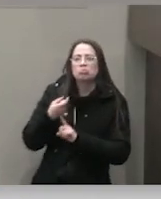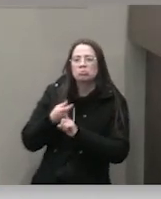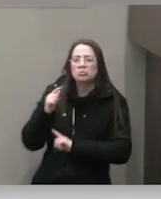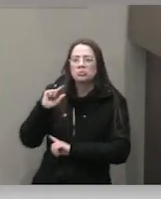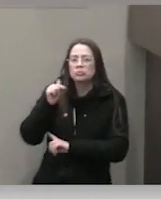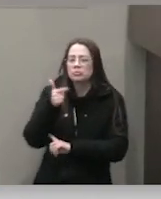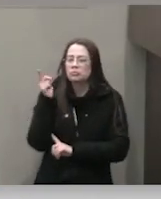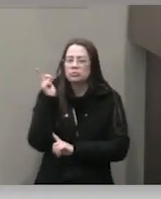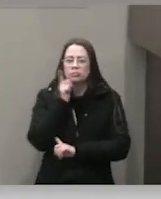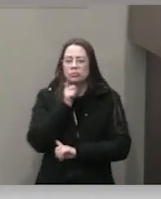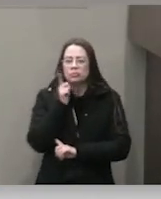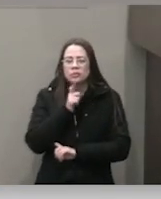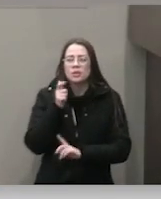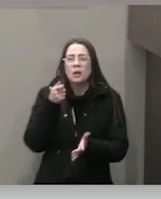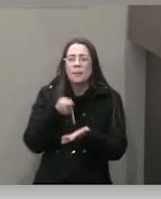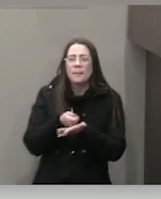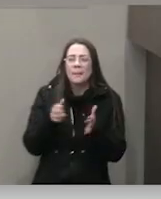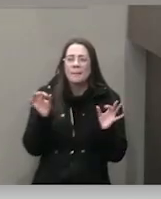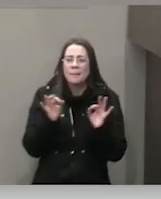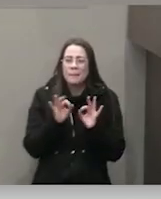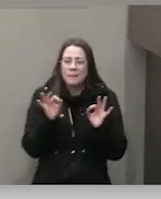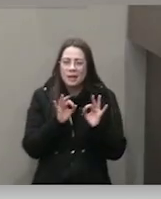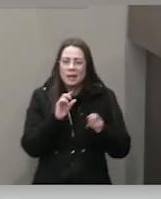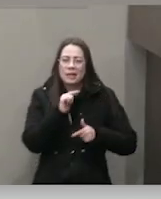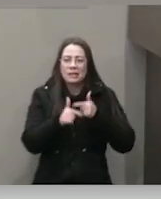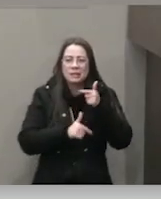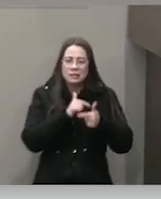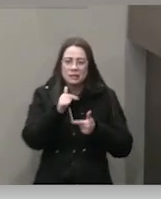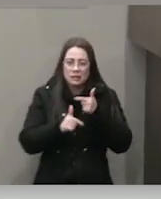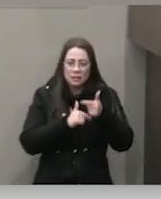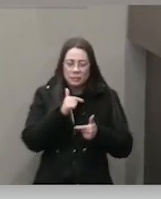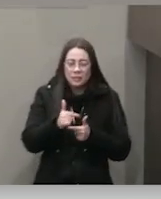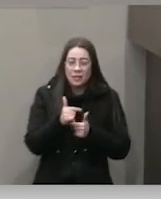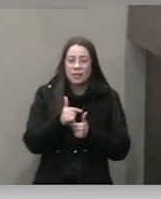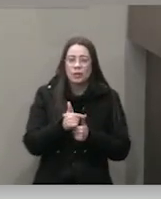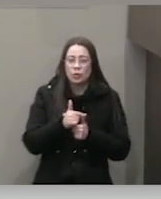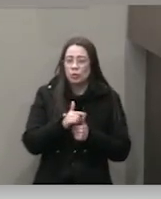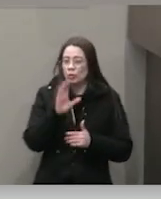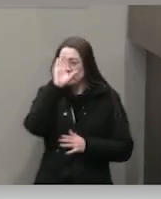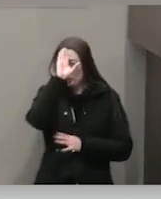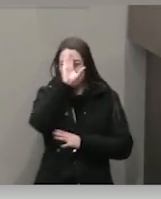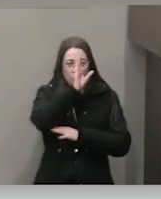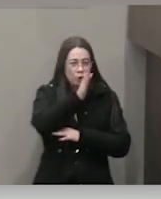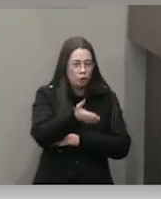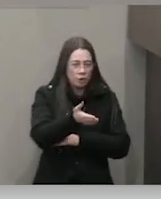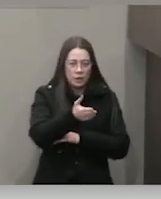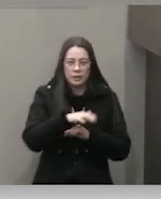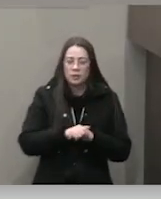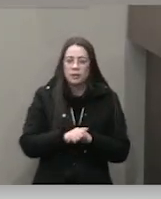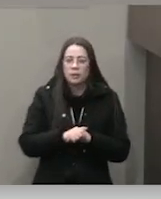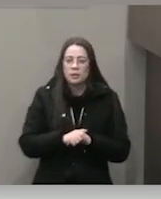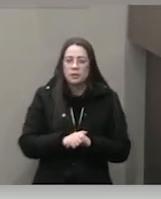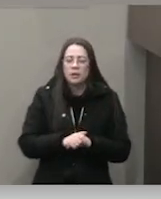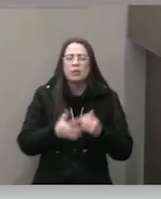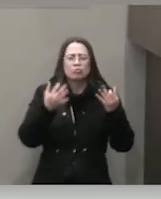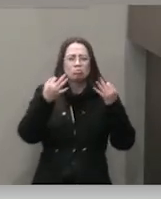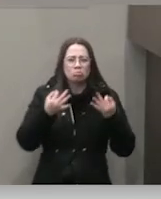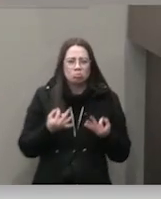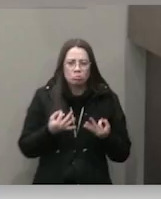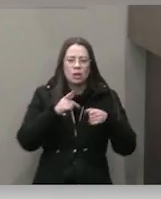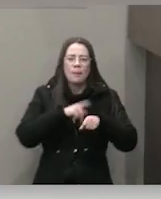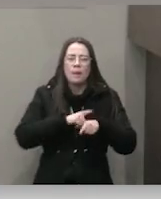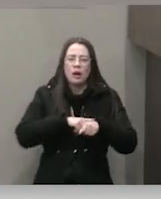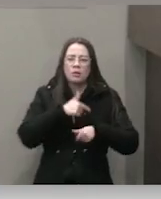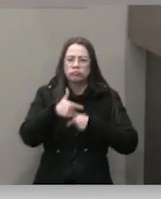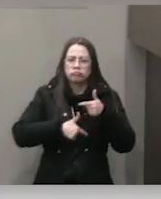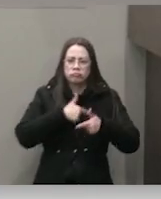gostariam nem de pagar uma diária para um servidor que trabalhou 24 por 24, emendado, encordoado uma na outra. E com certeza, no momento que estão